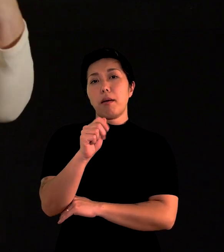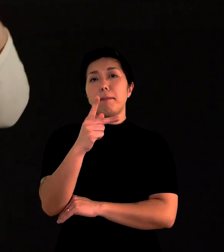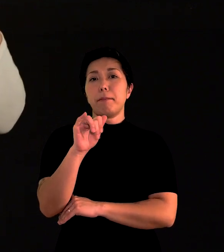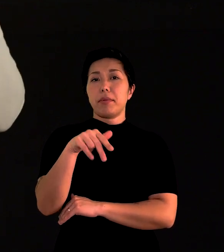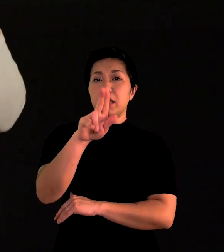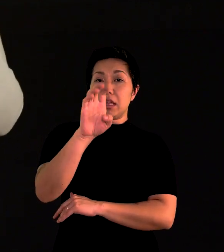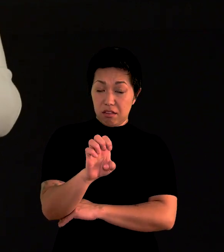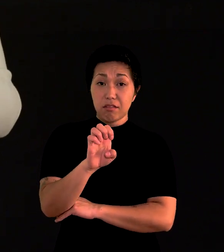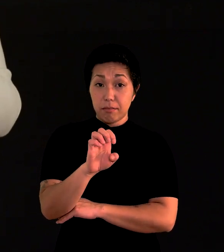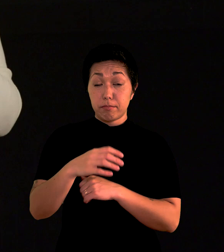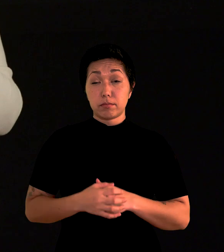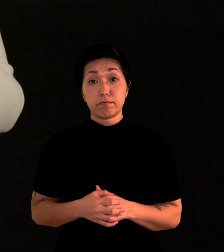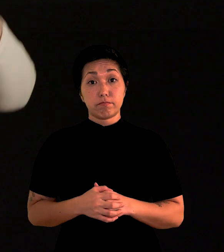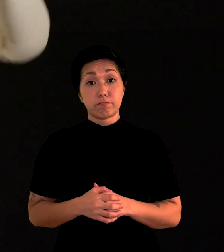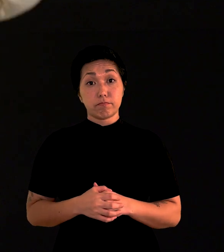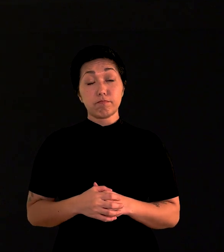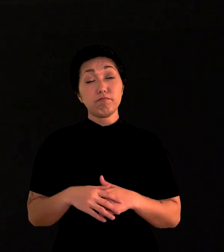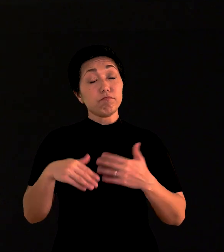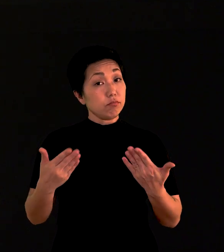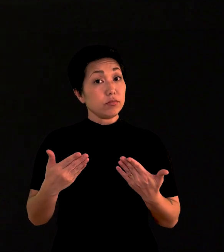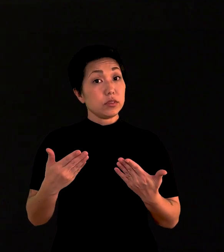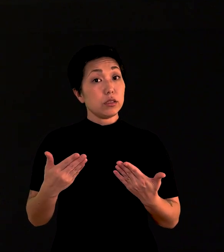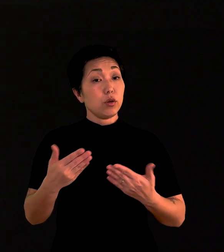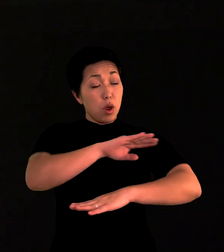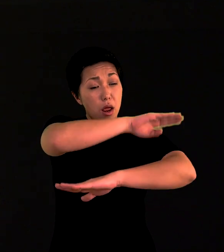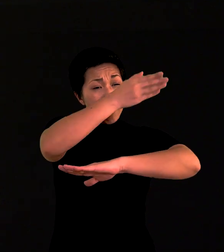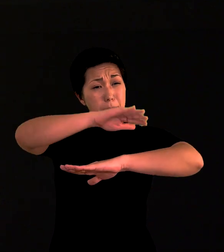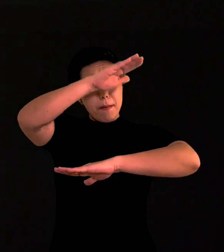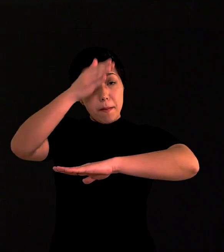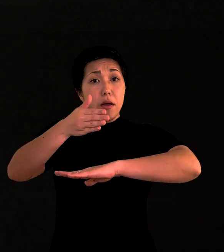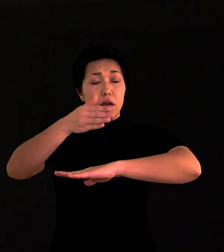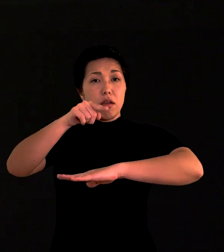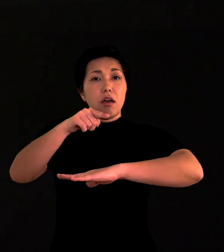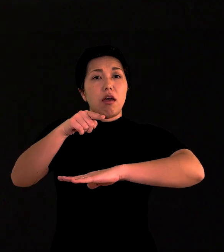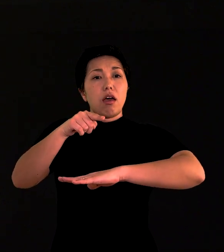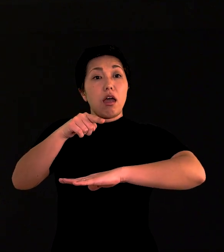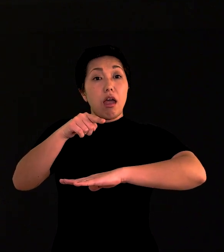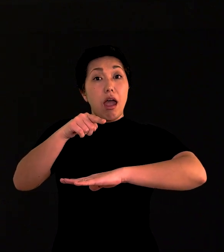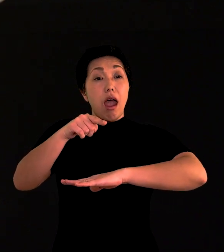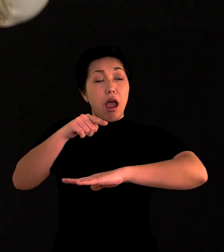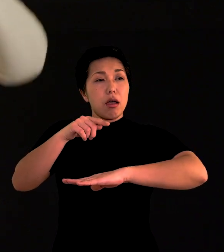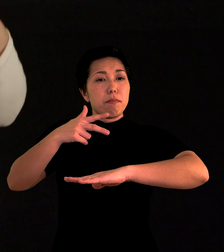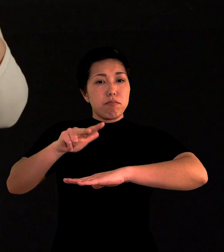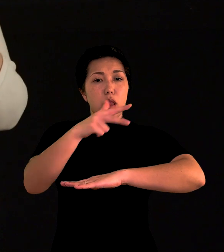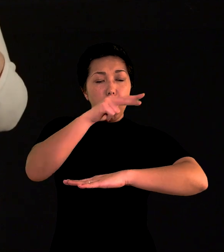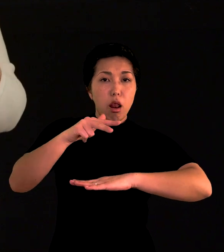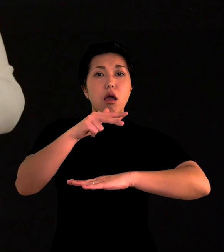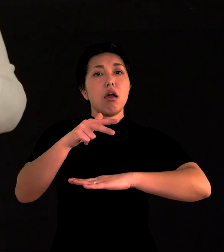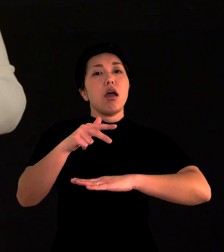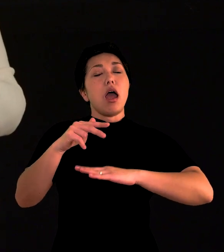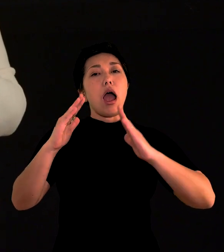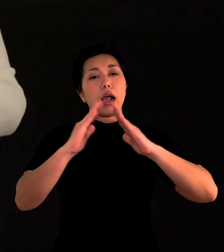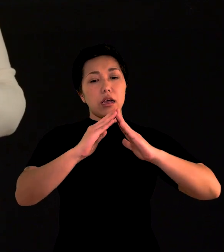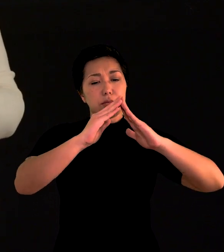pique, que eles chamam de enchimento. Ao fazer dinamitação lá em cima do morro, a casa de